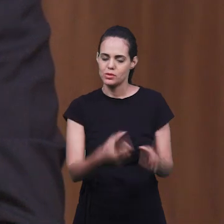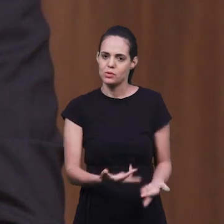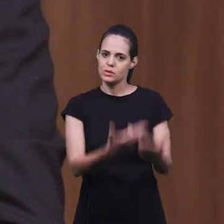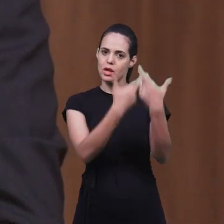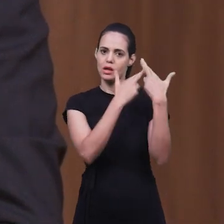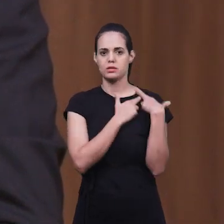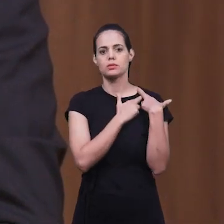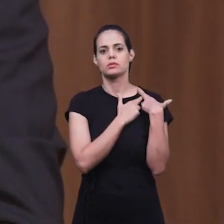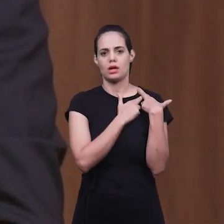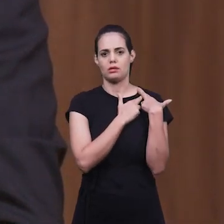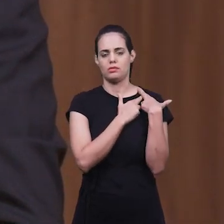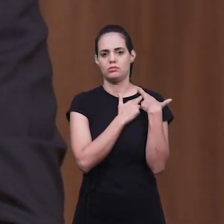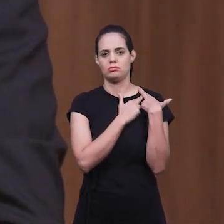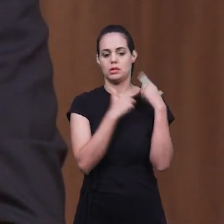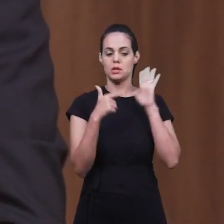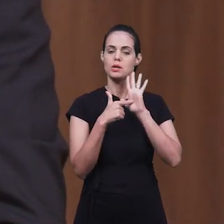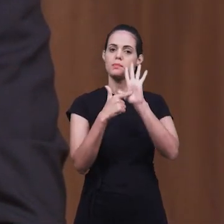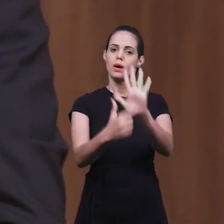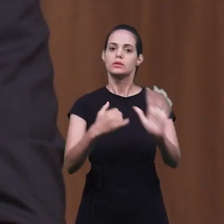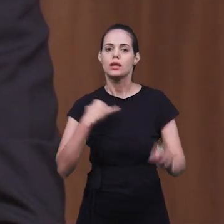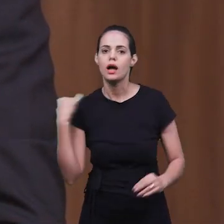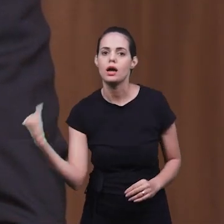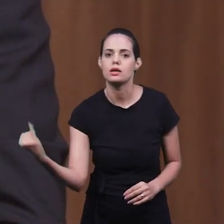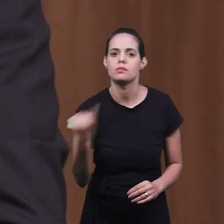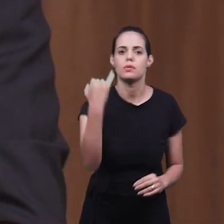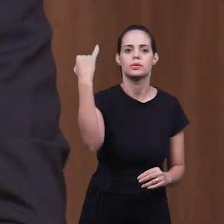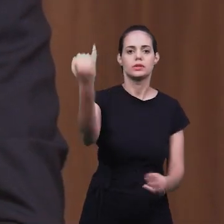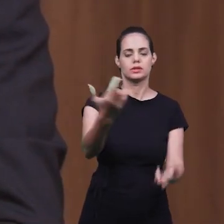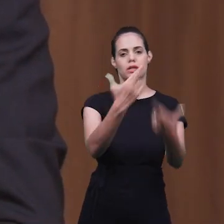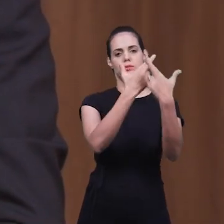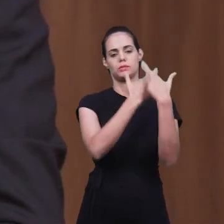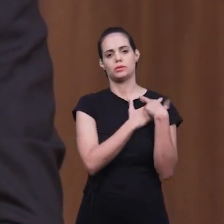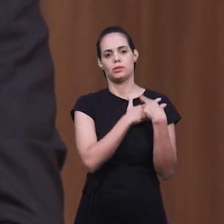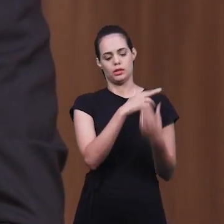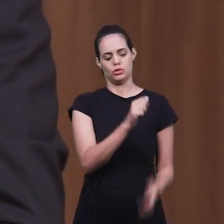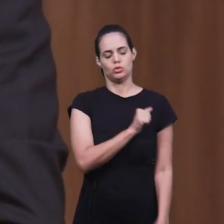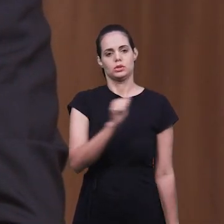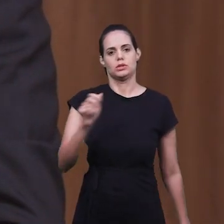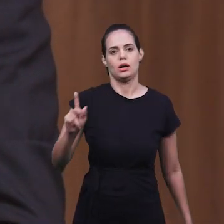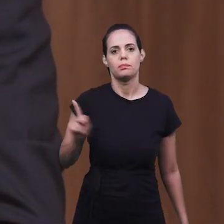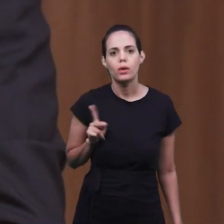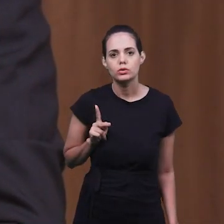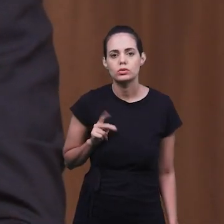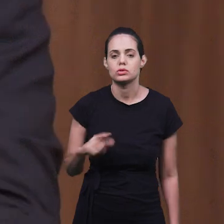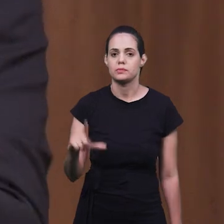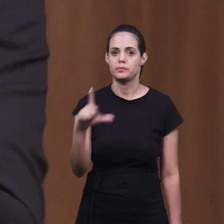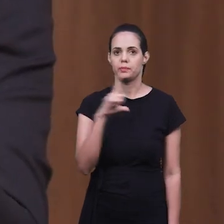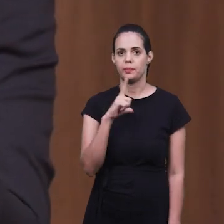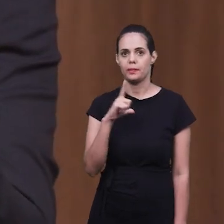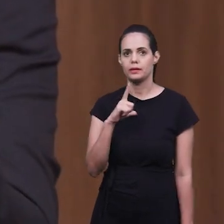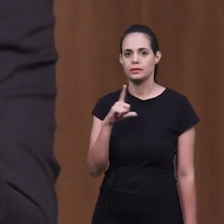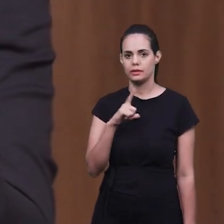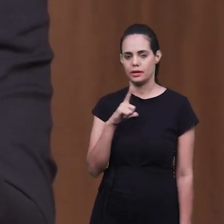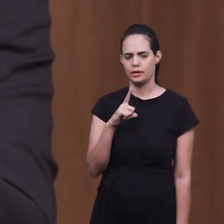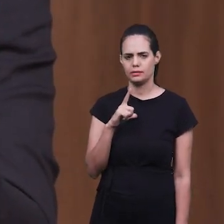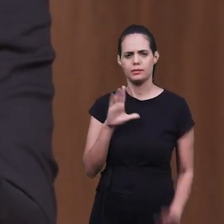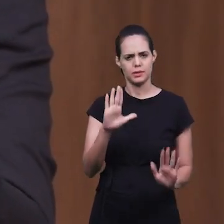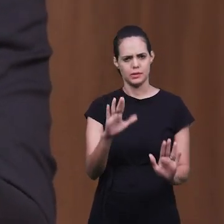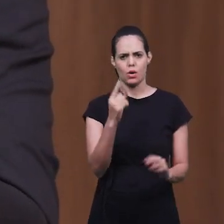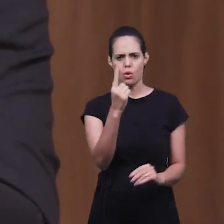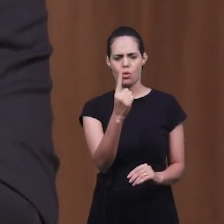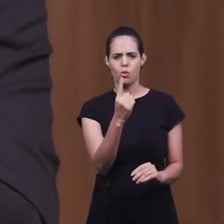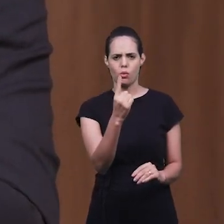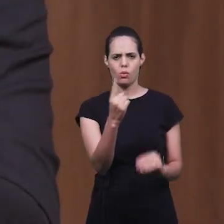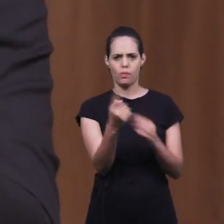importância do serviço, do servo do Senhor, destes que eram apóstolos aqui. Nós temos